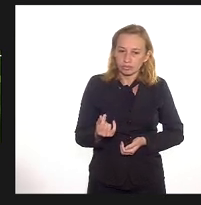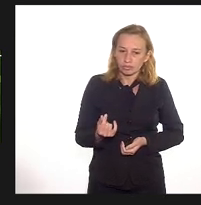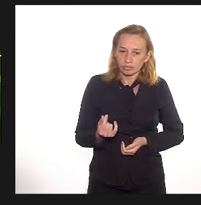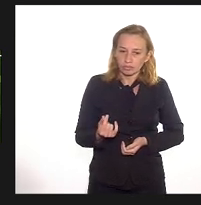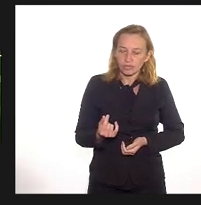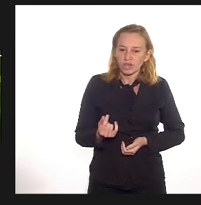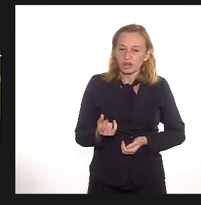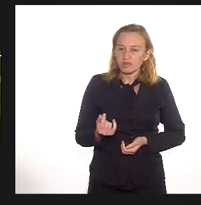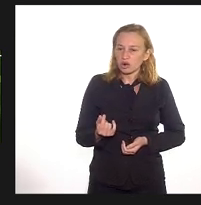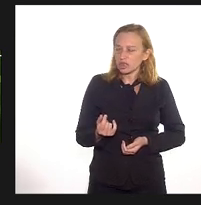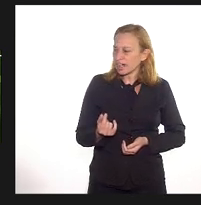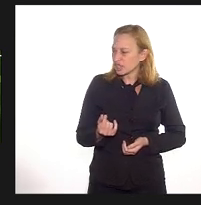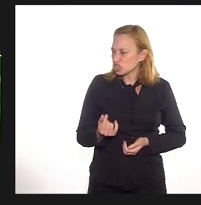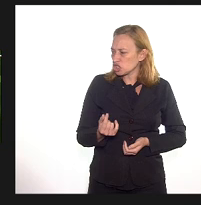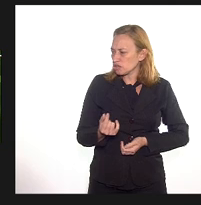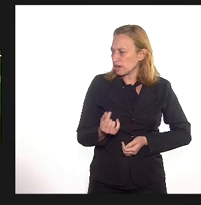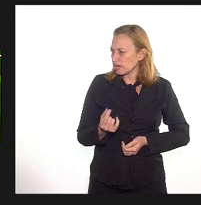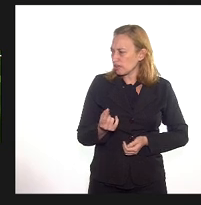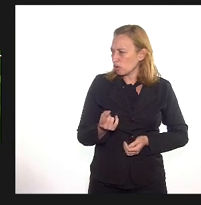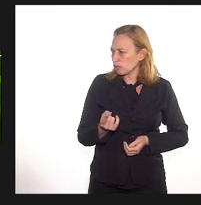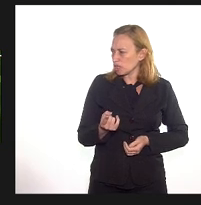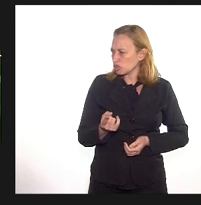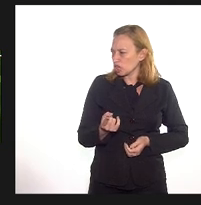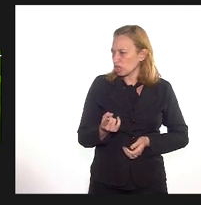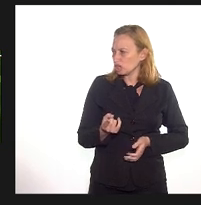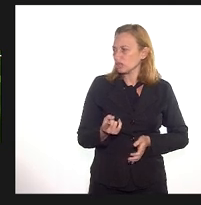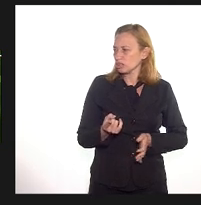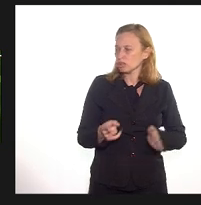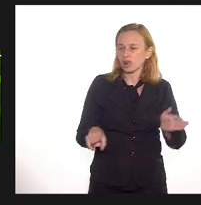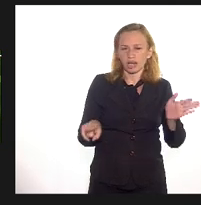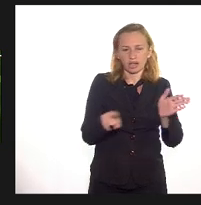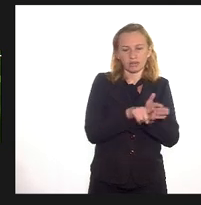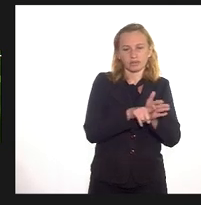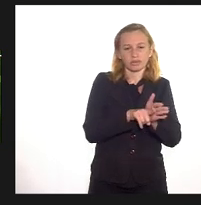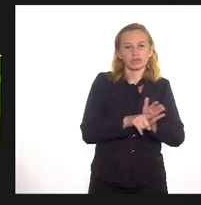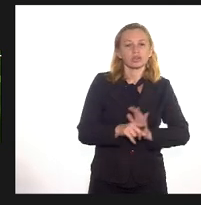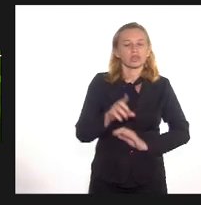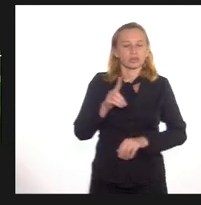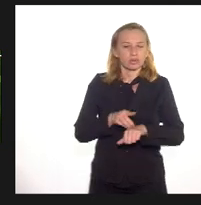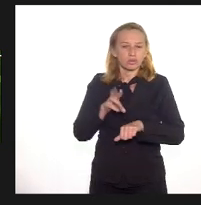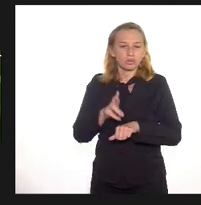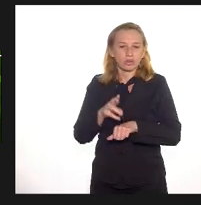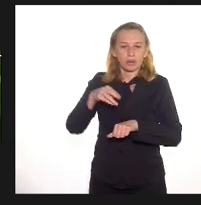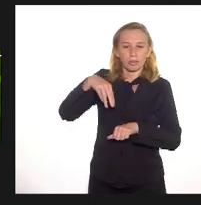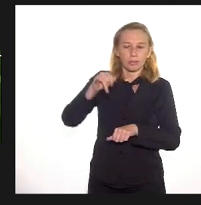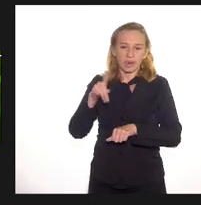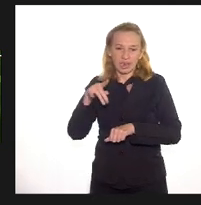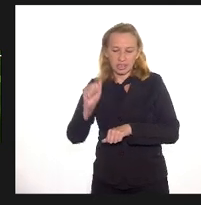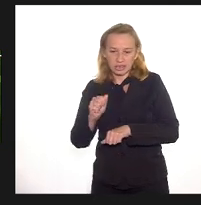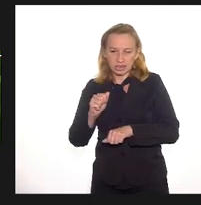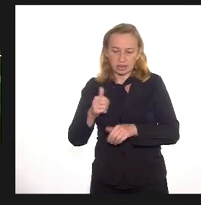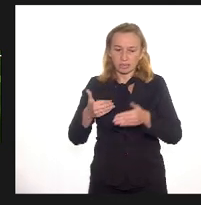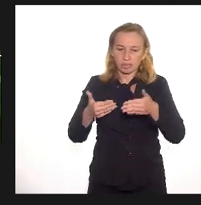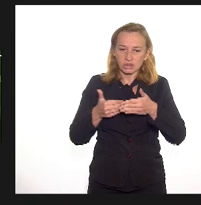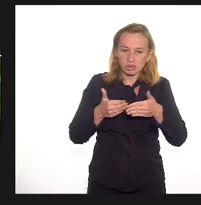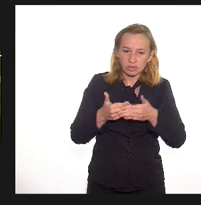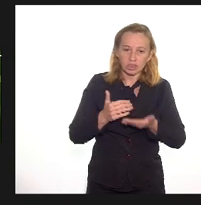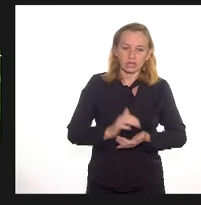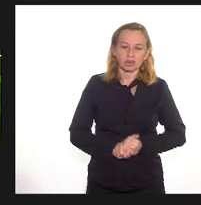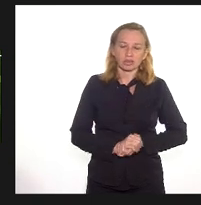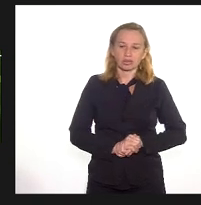líquida, ou seja, é preciso, e isso, salvo engano, foi falado pela doutora Magda, né, a proximidade, a